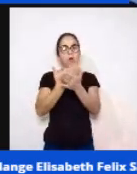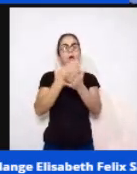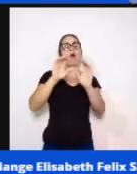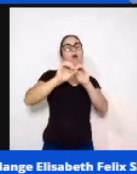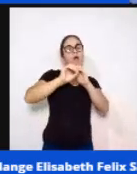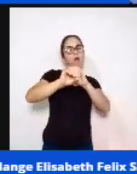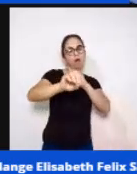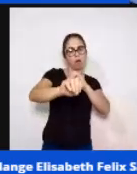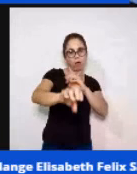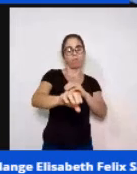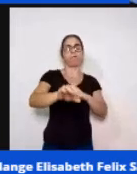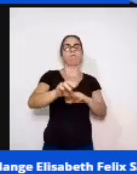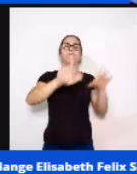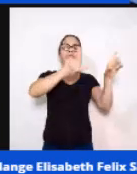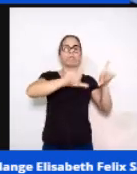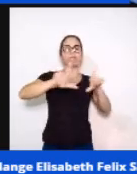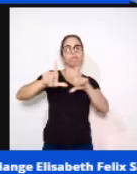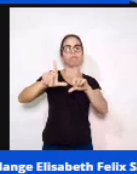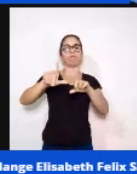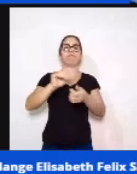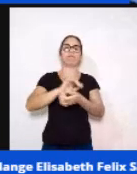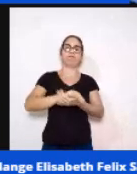slide, por gentileza.